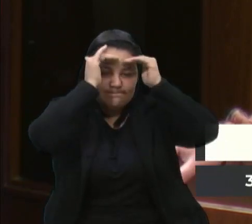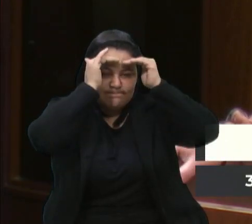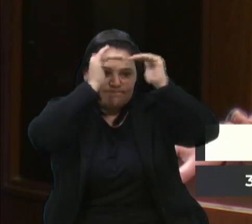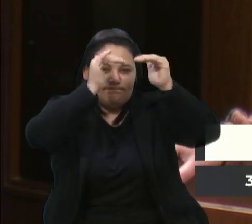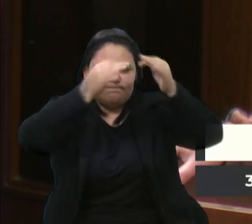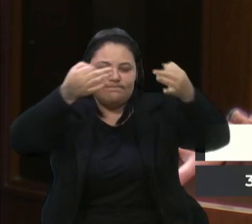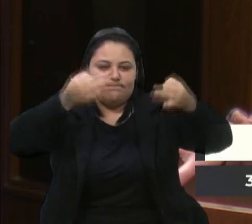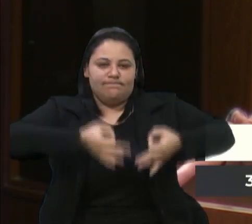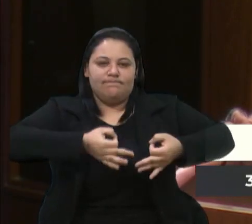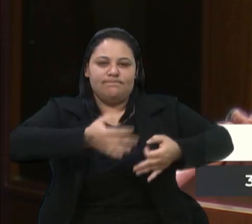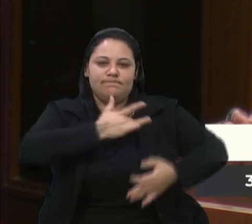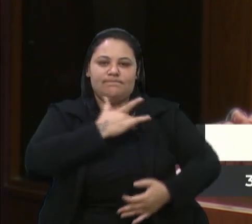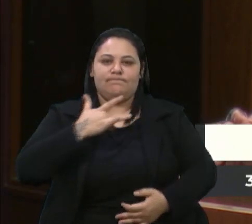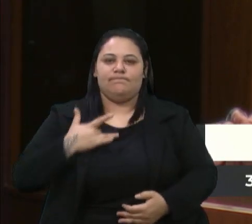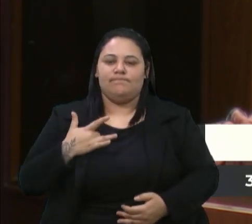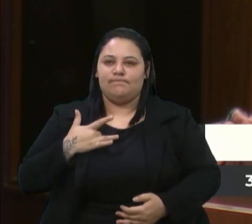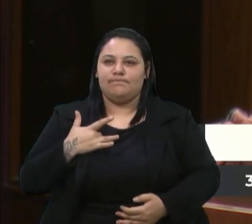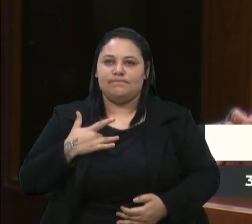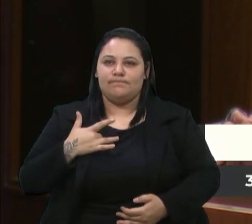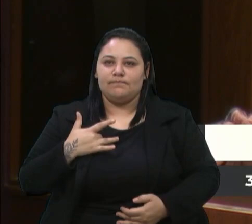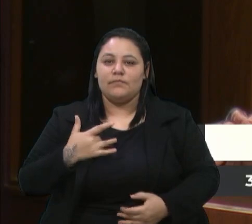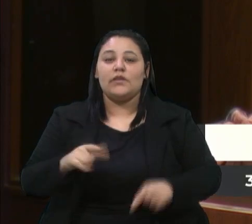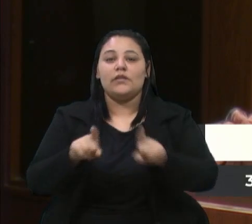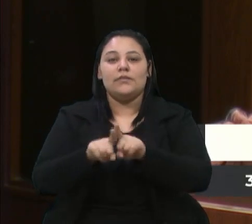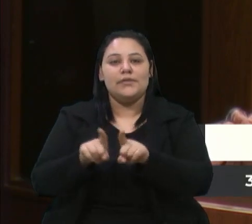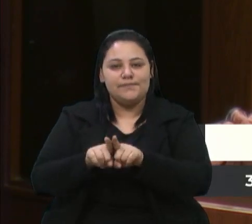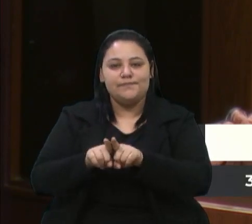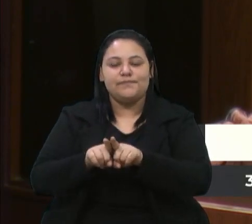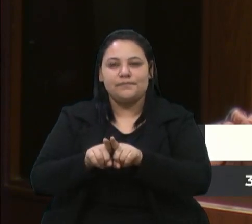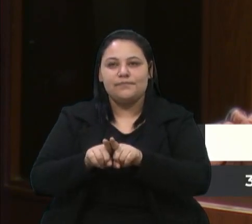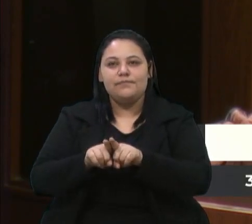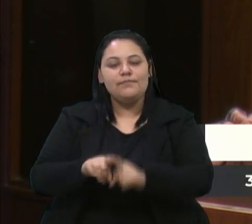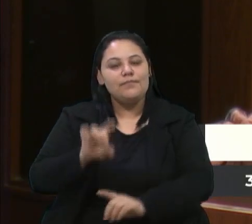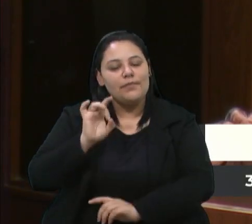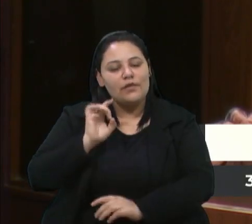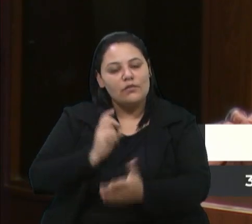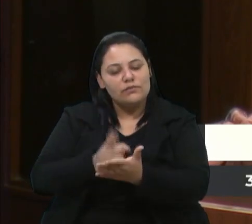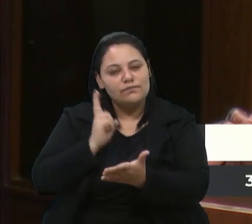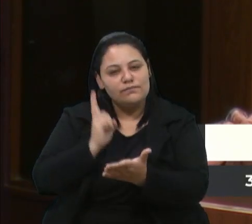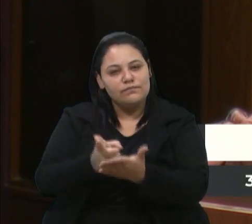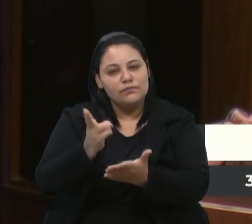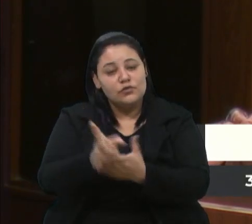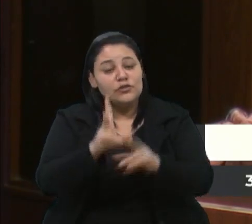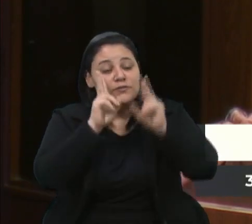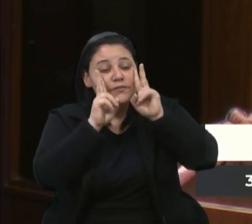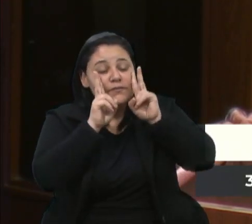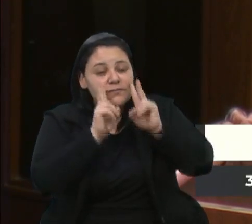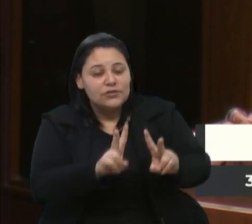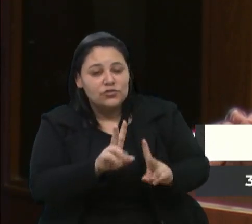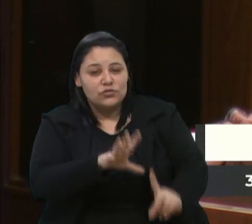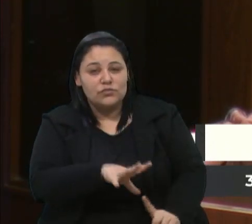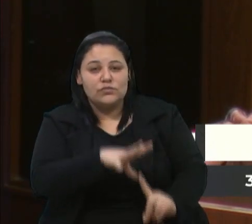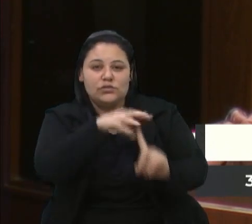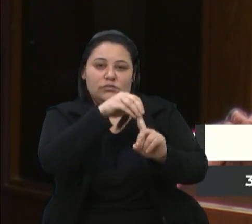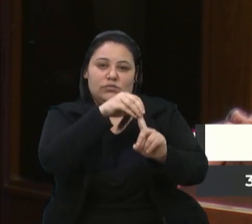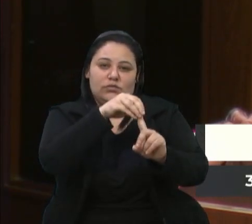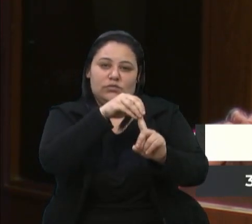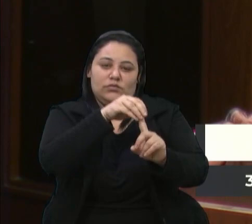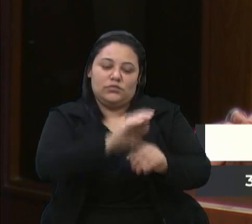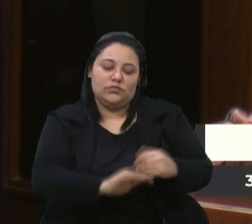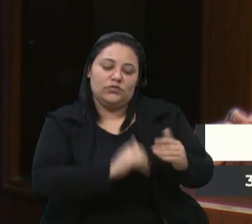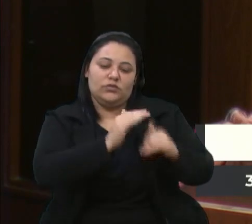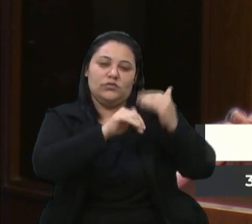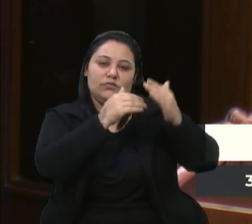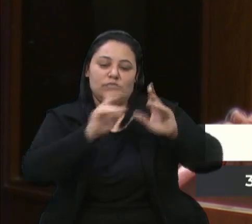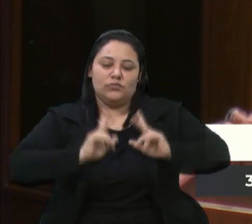saúde. E para que assim a gente cada vez mais veja a parte fundamental do